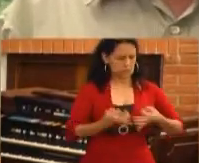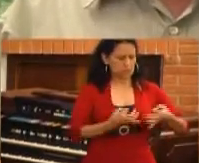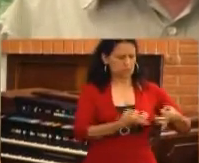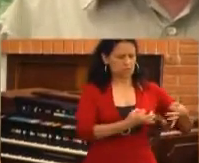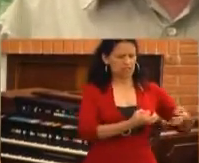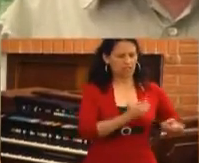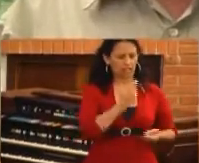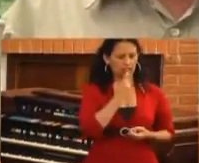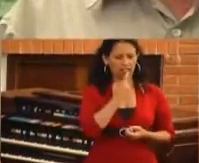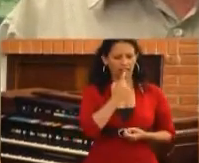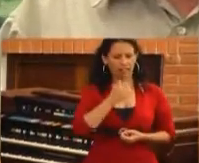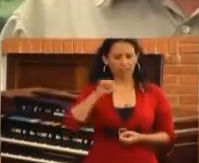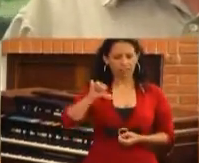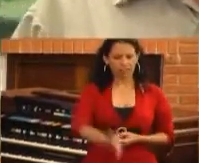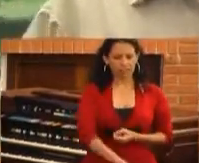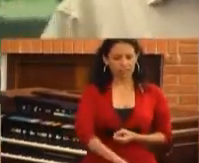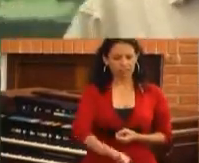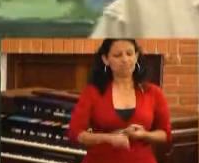32?